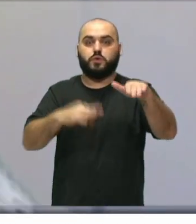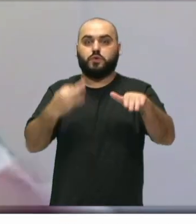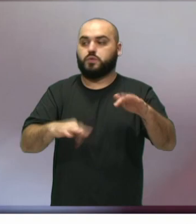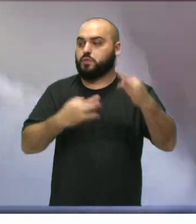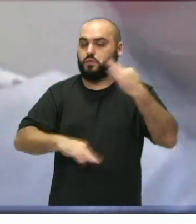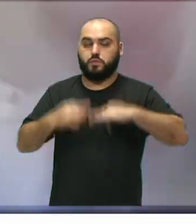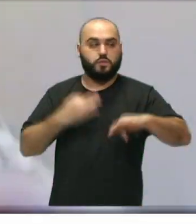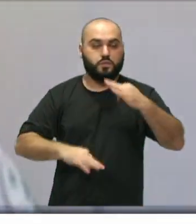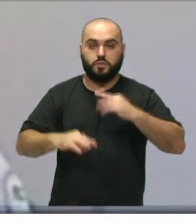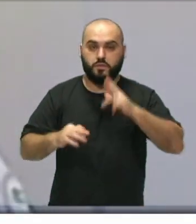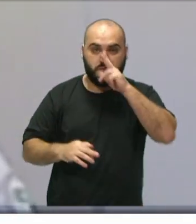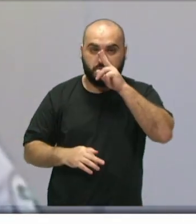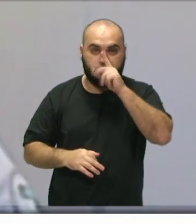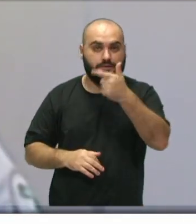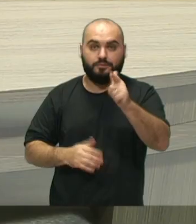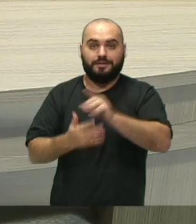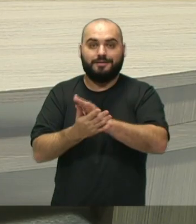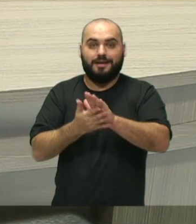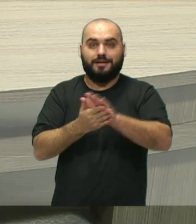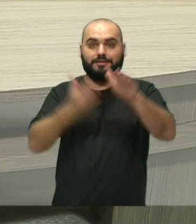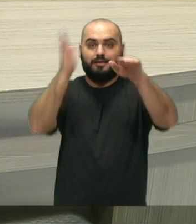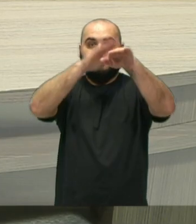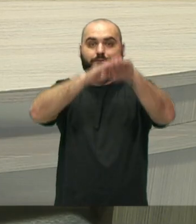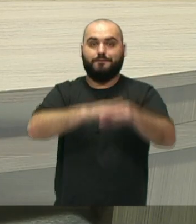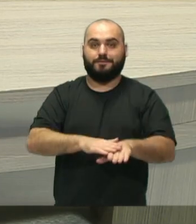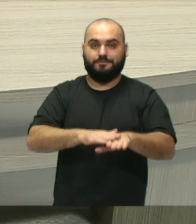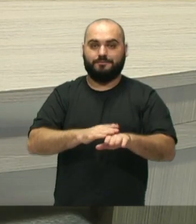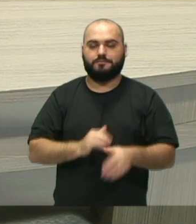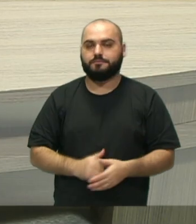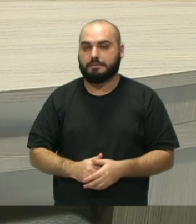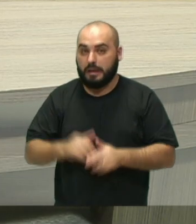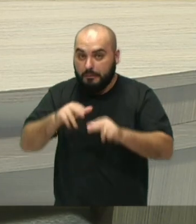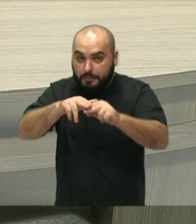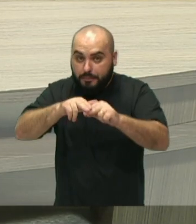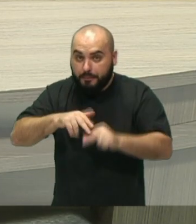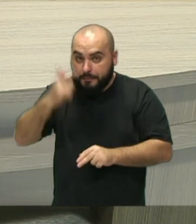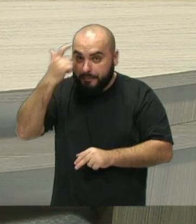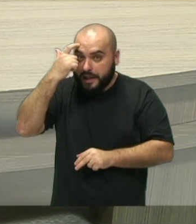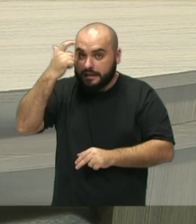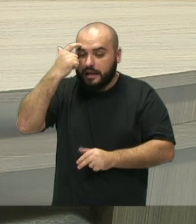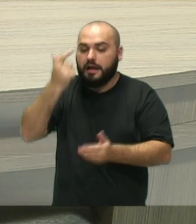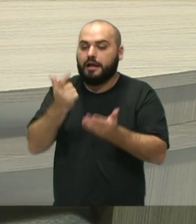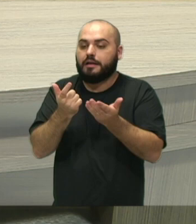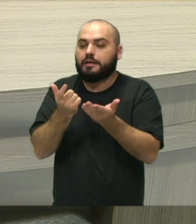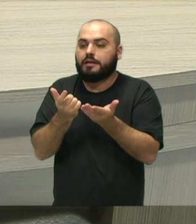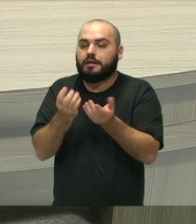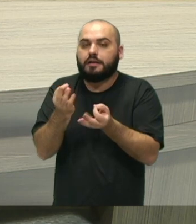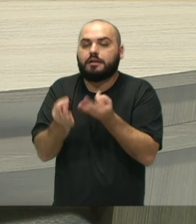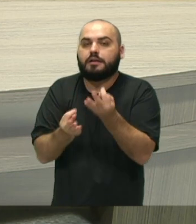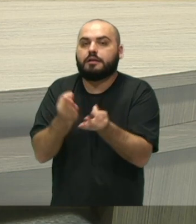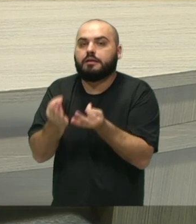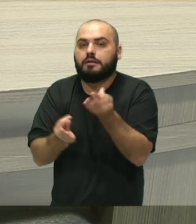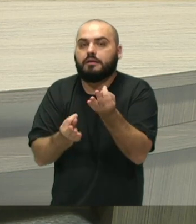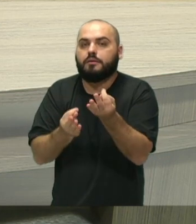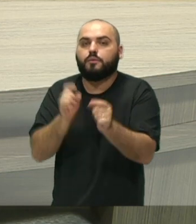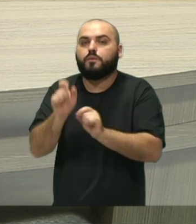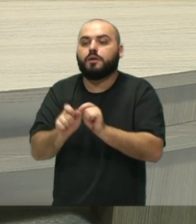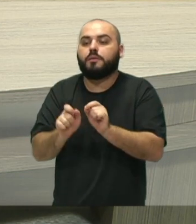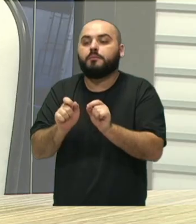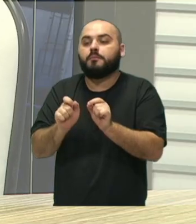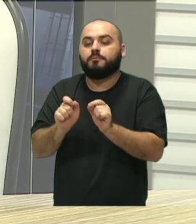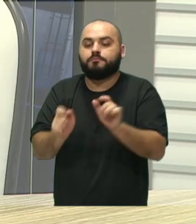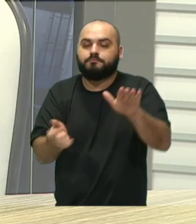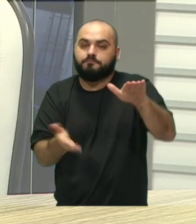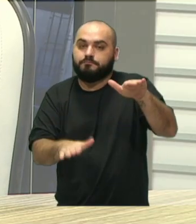a via que inibe. E aí a gente tem que pensar em tratamentos que eu estimule a inibição. Então,